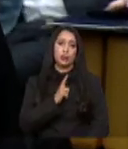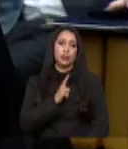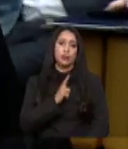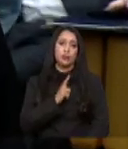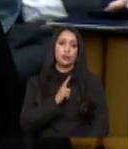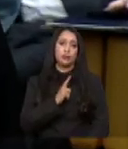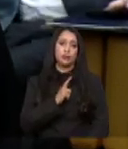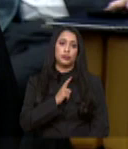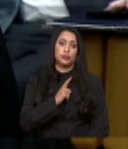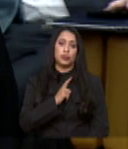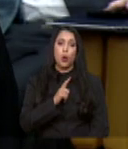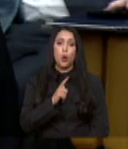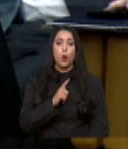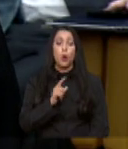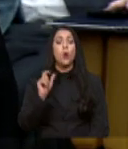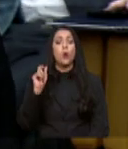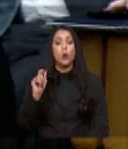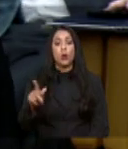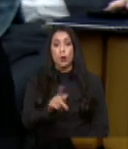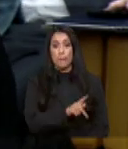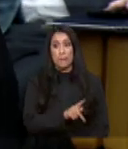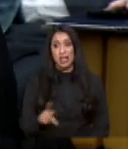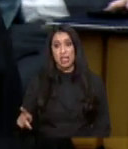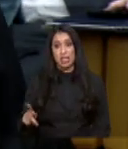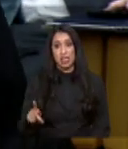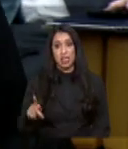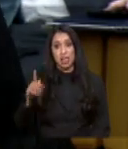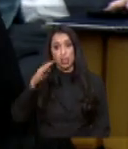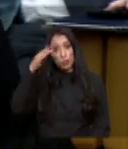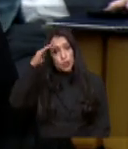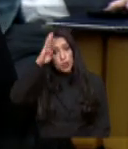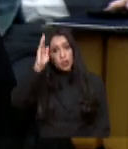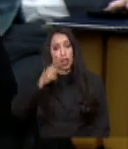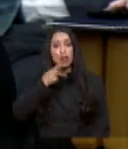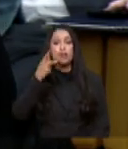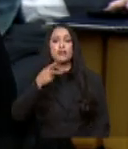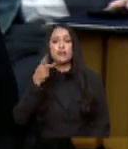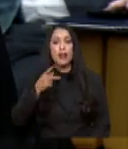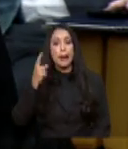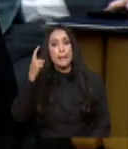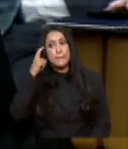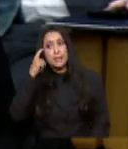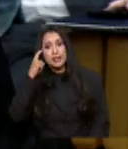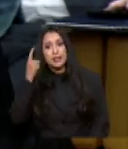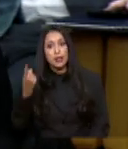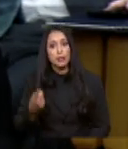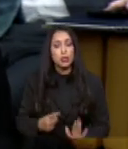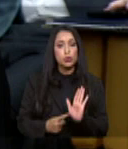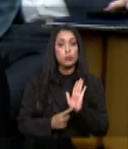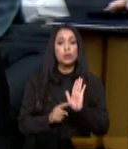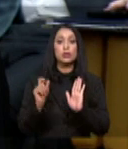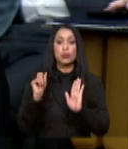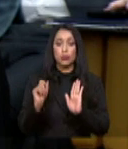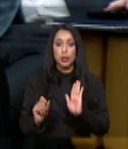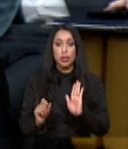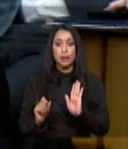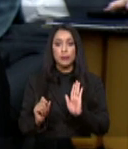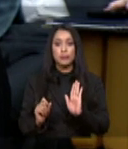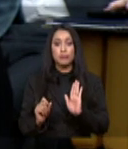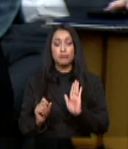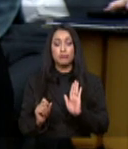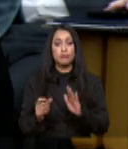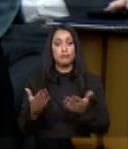As falas do presidente da República, os comportamentos, os pensamentos expostos, evidenciam